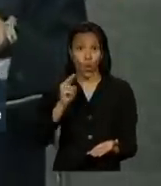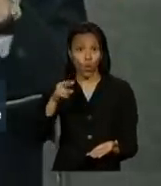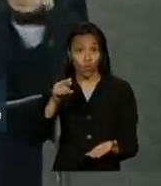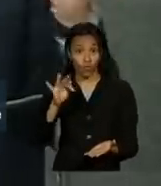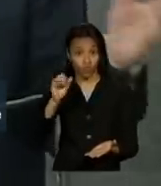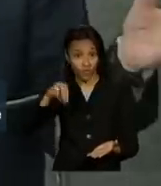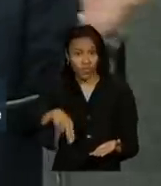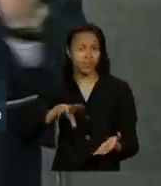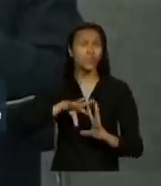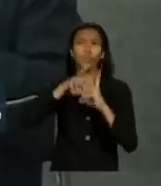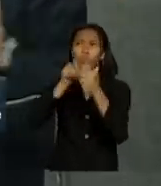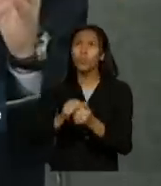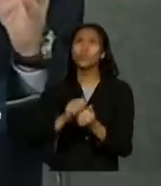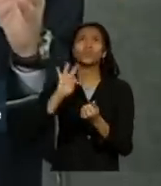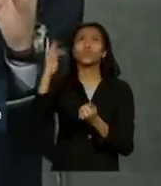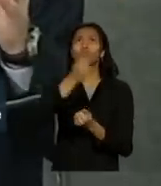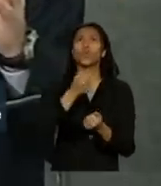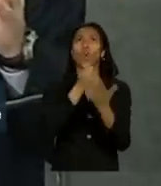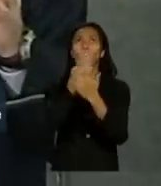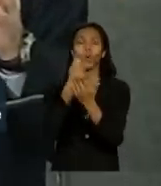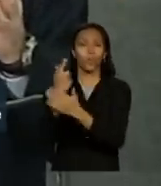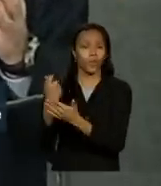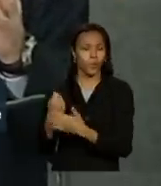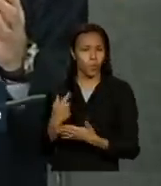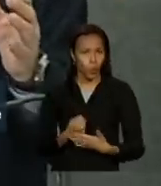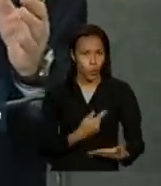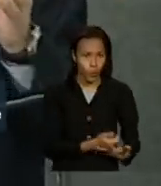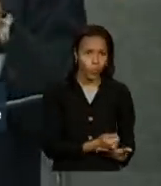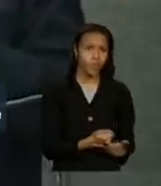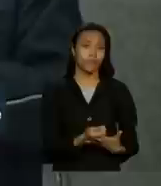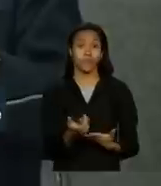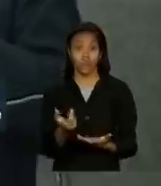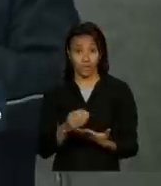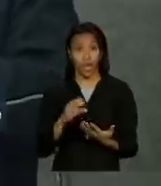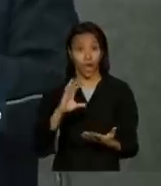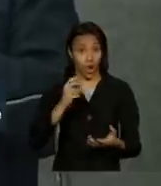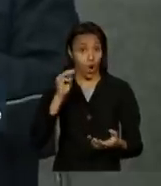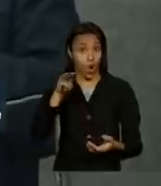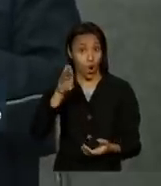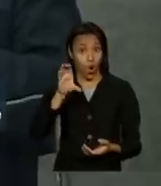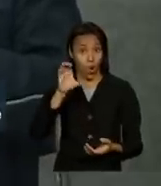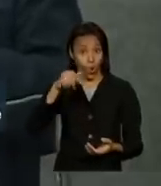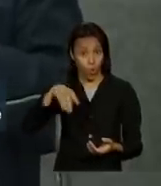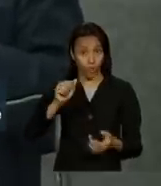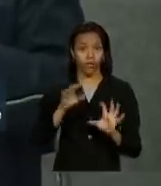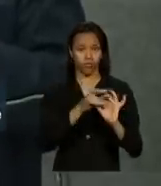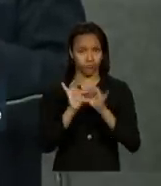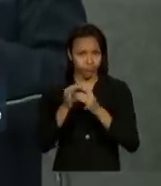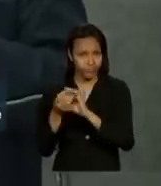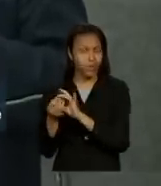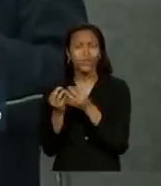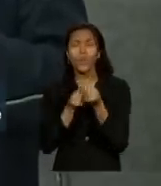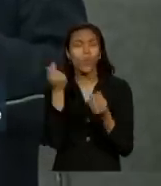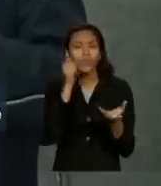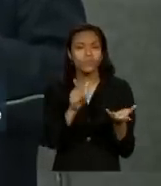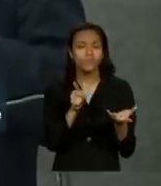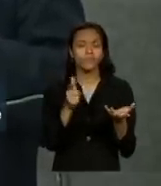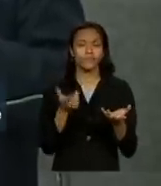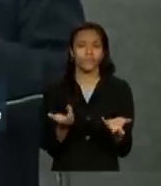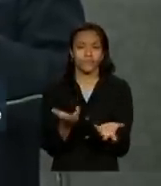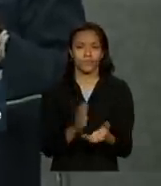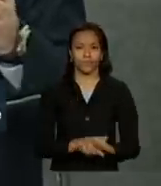compras no mundo todo compra tudo entra na conta corrente ICM é pior ainda né